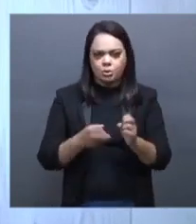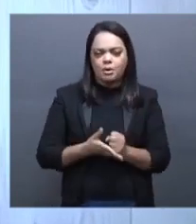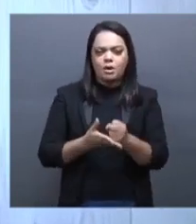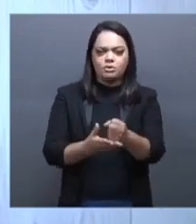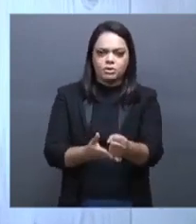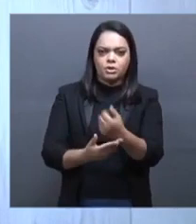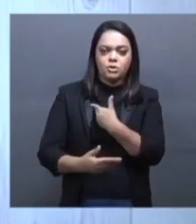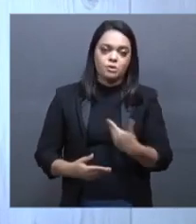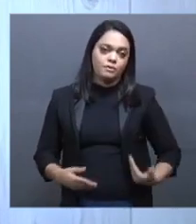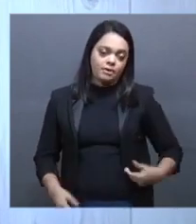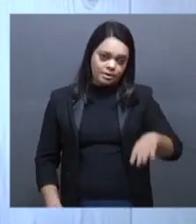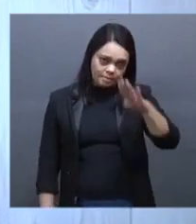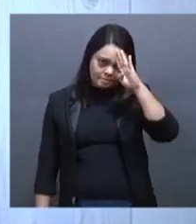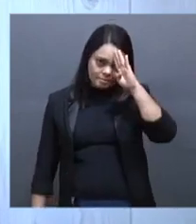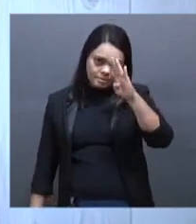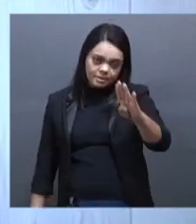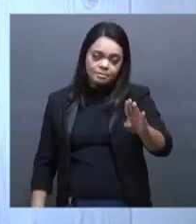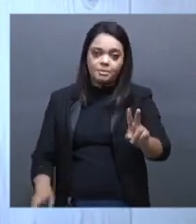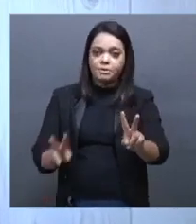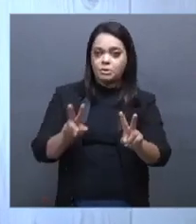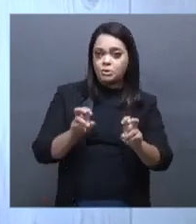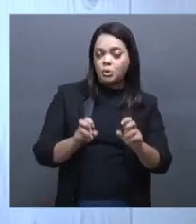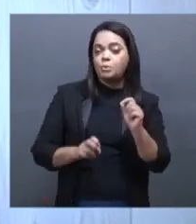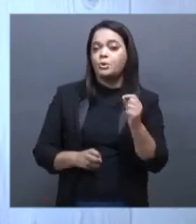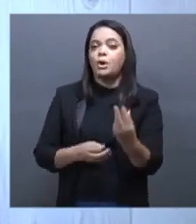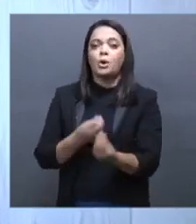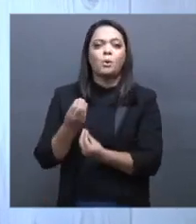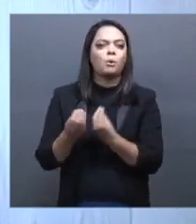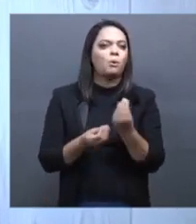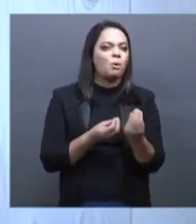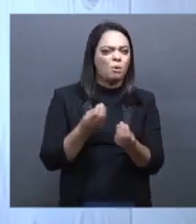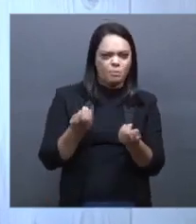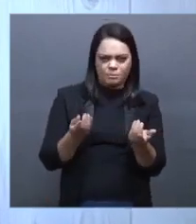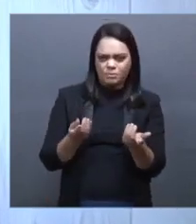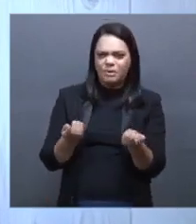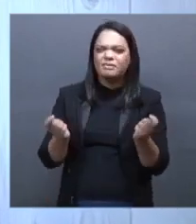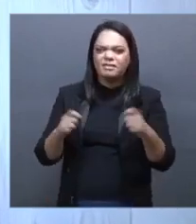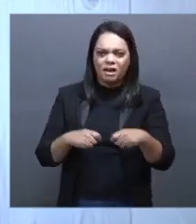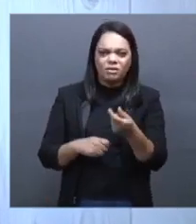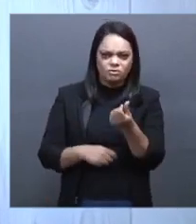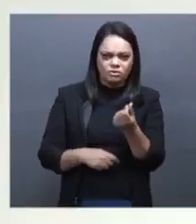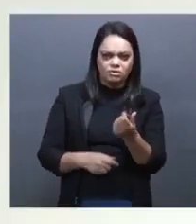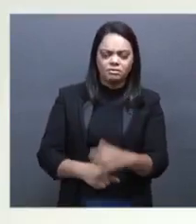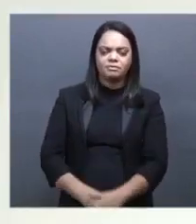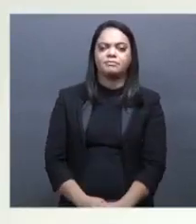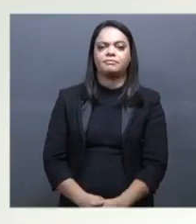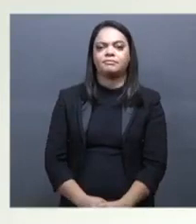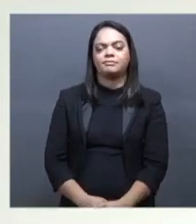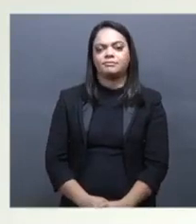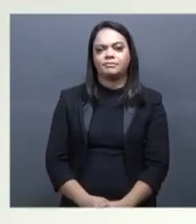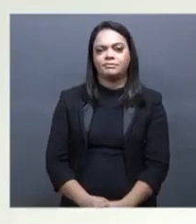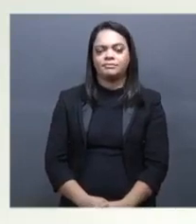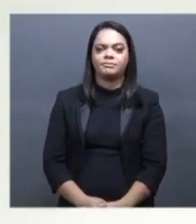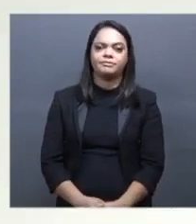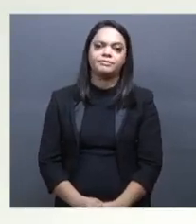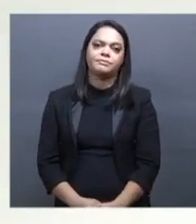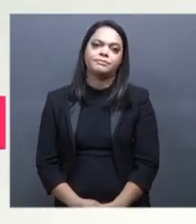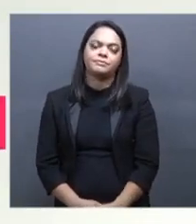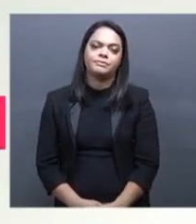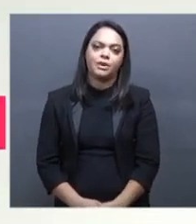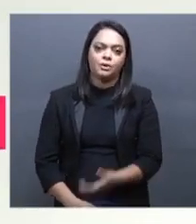governo, principalmente em relação à real suficiência desse recurso. O valor